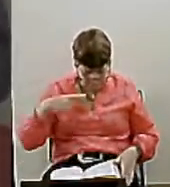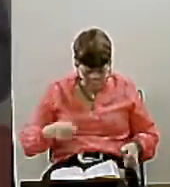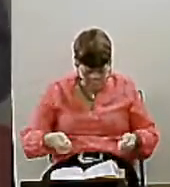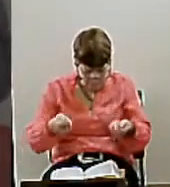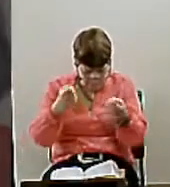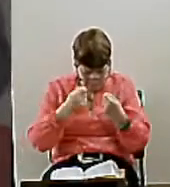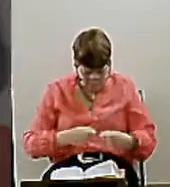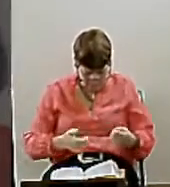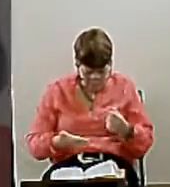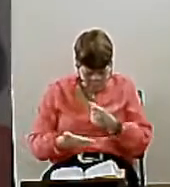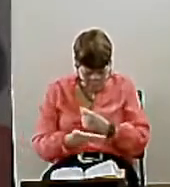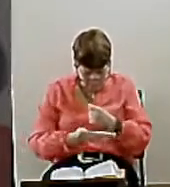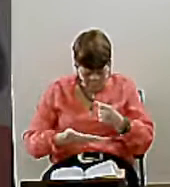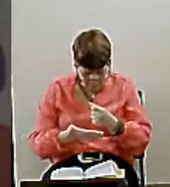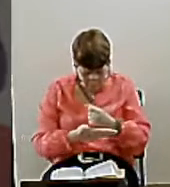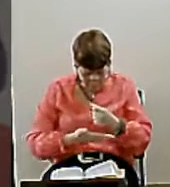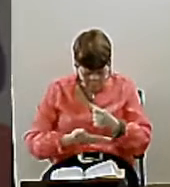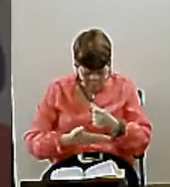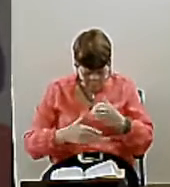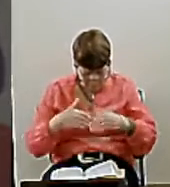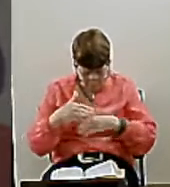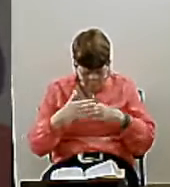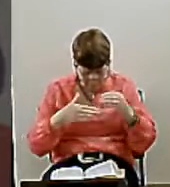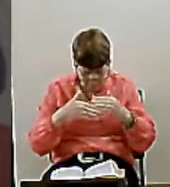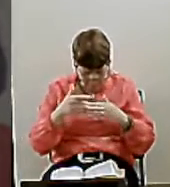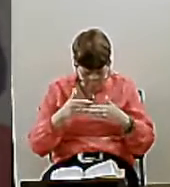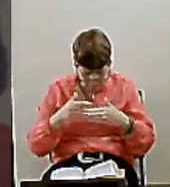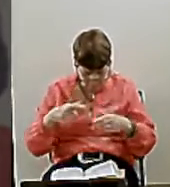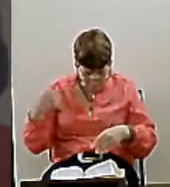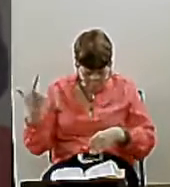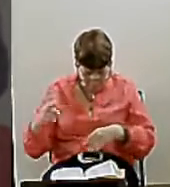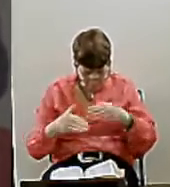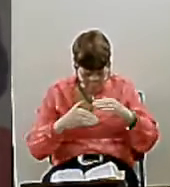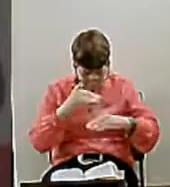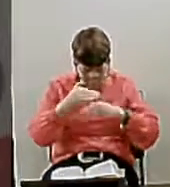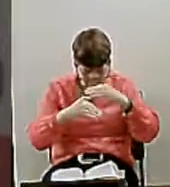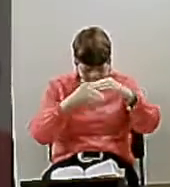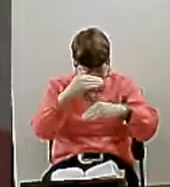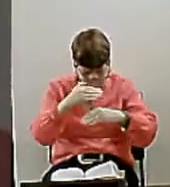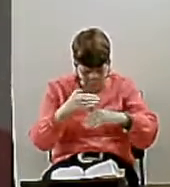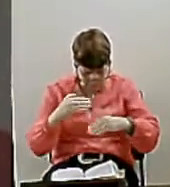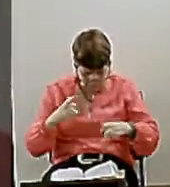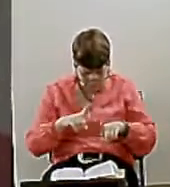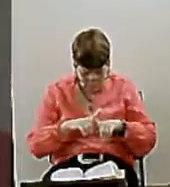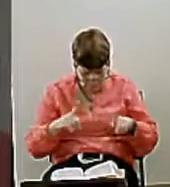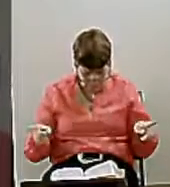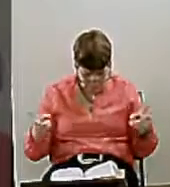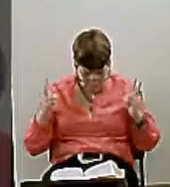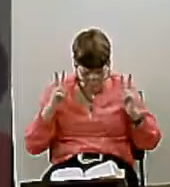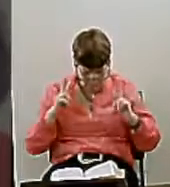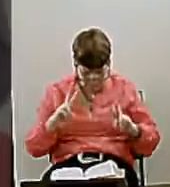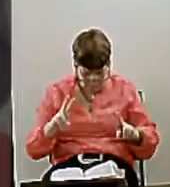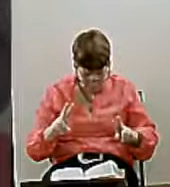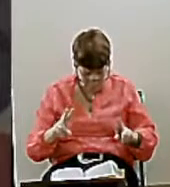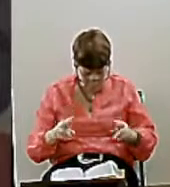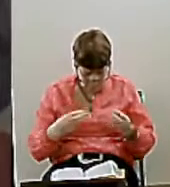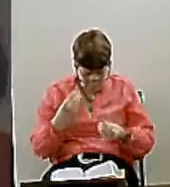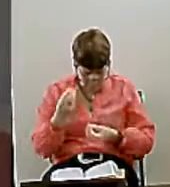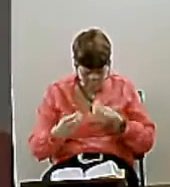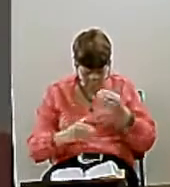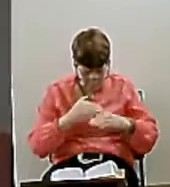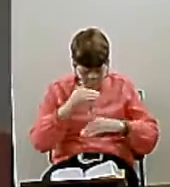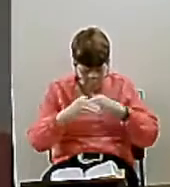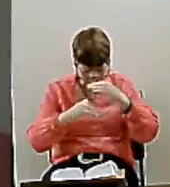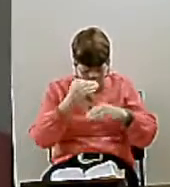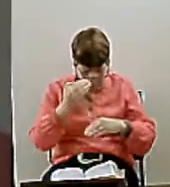que me foi dada lancei o fundamento como Prudente Construtor e outra edifica sobre ele porém cada um veja